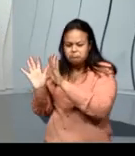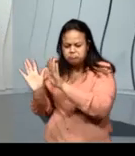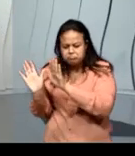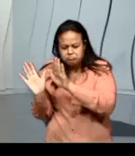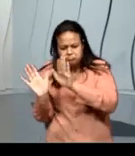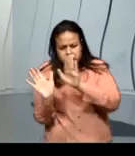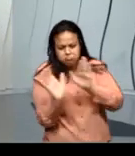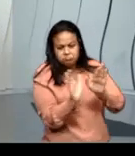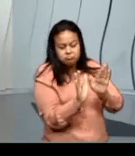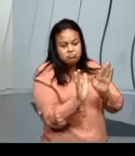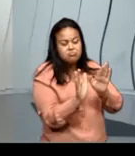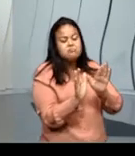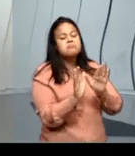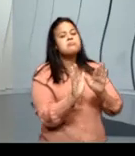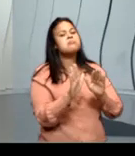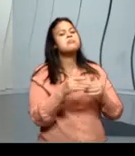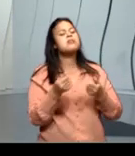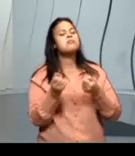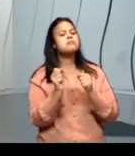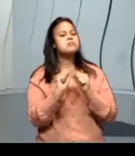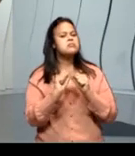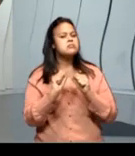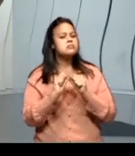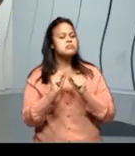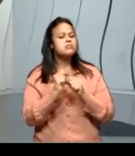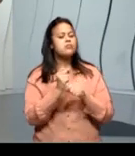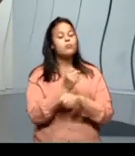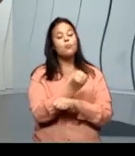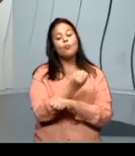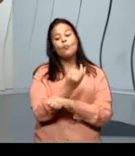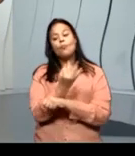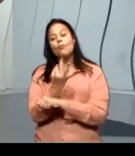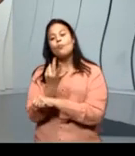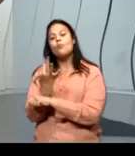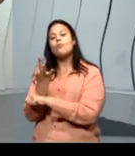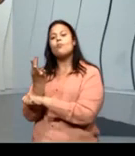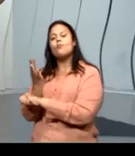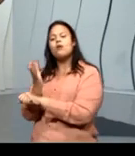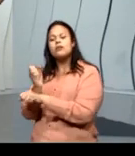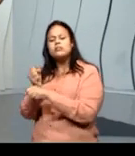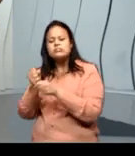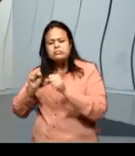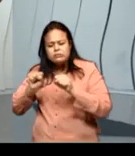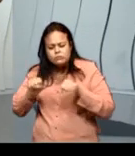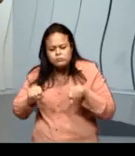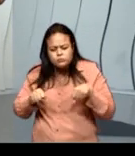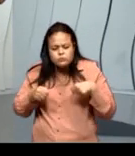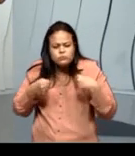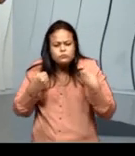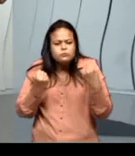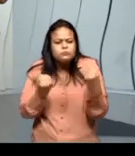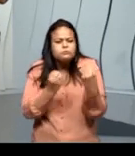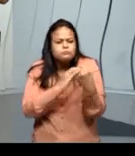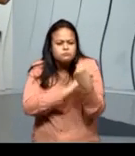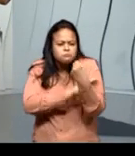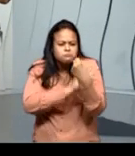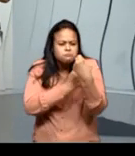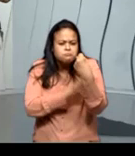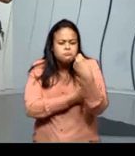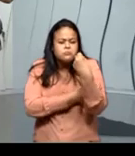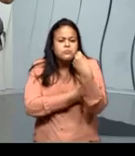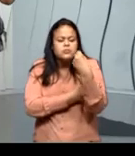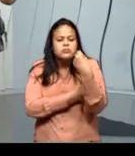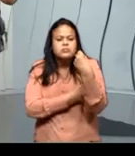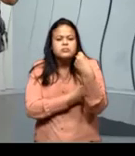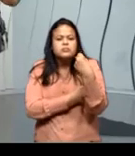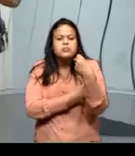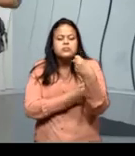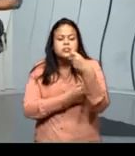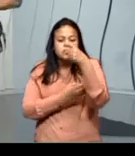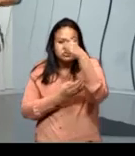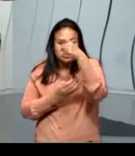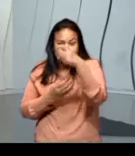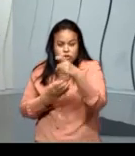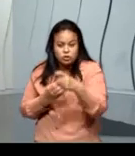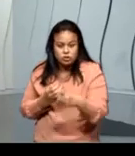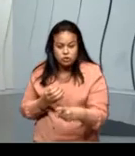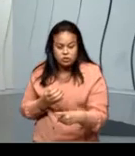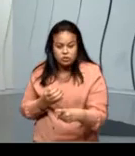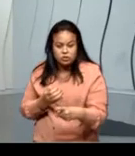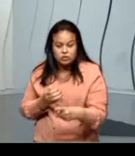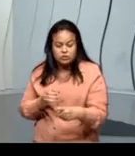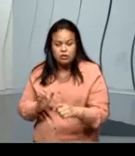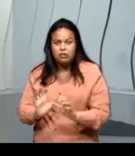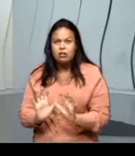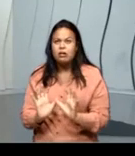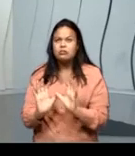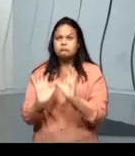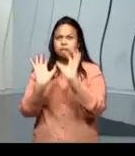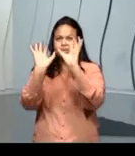faz a quantidade de força X que você estiver necessária para ou